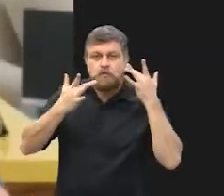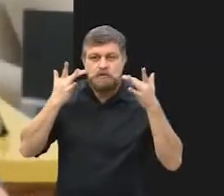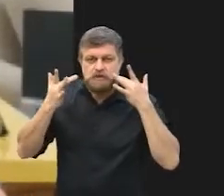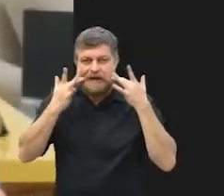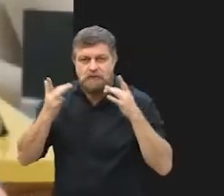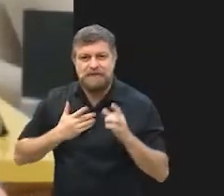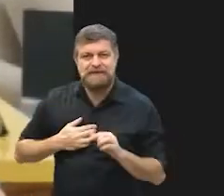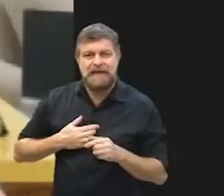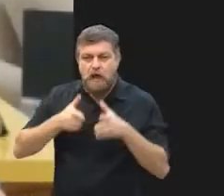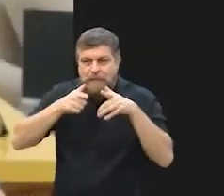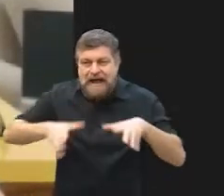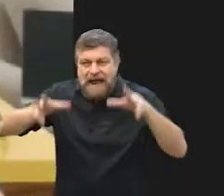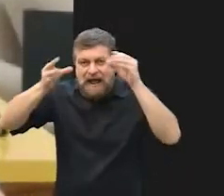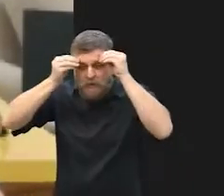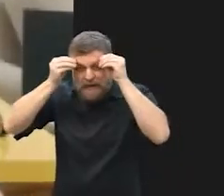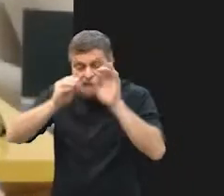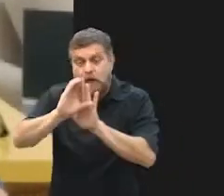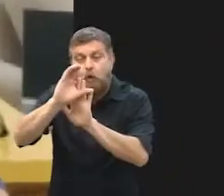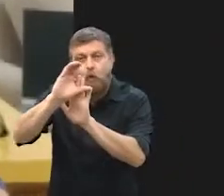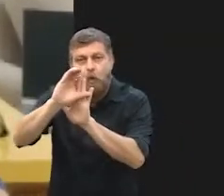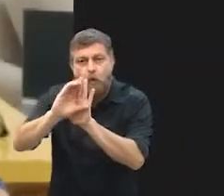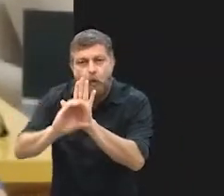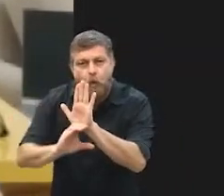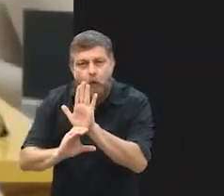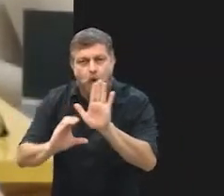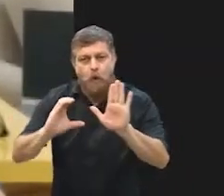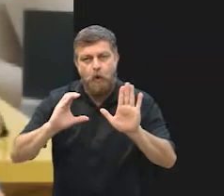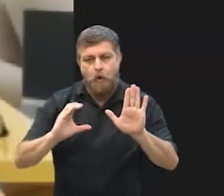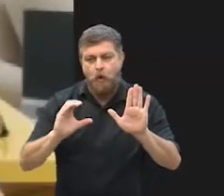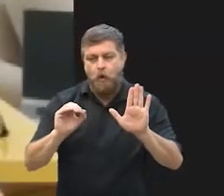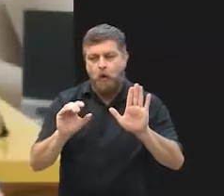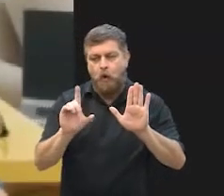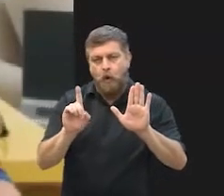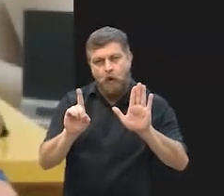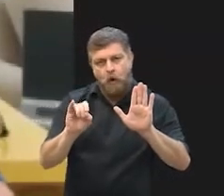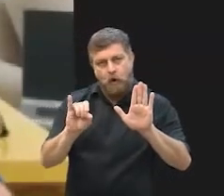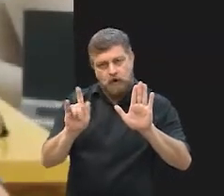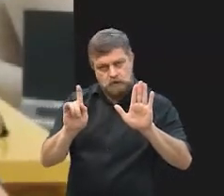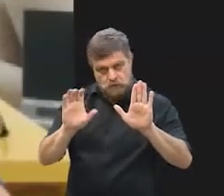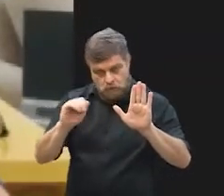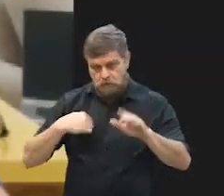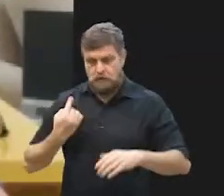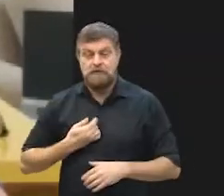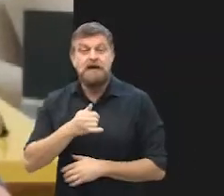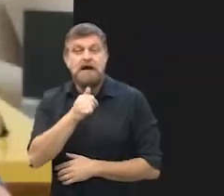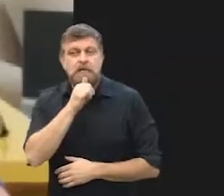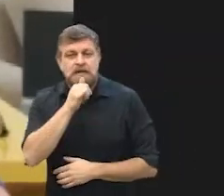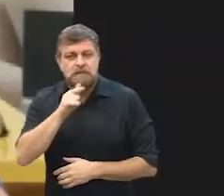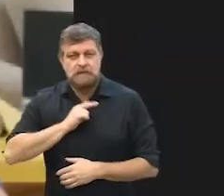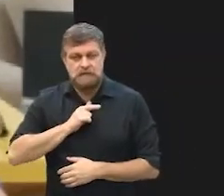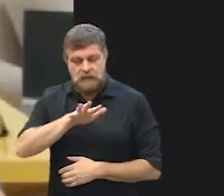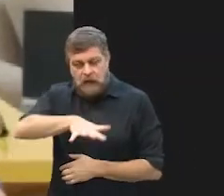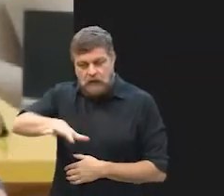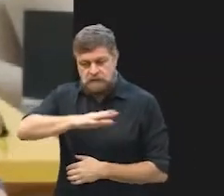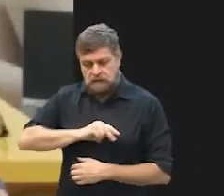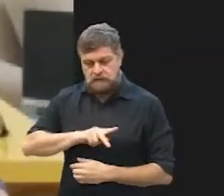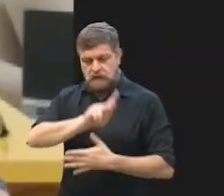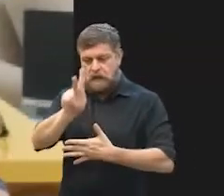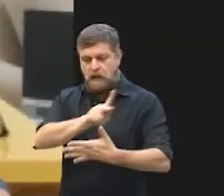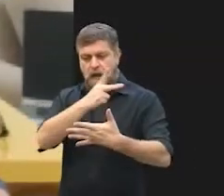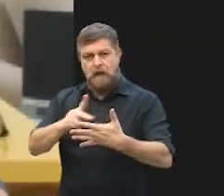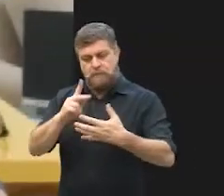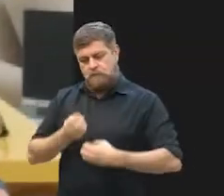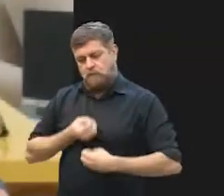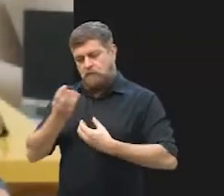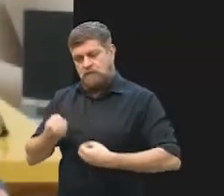o cinema é um código, né? A poesia é um código. Nós temos, por exemplo, na poesia,